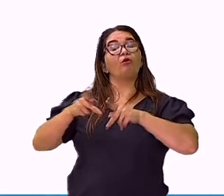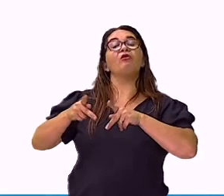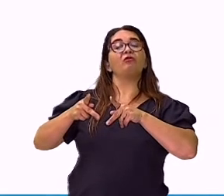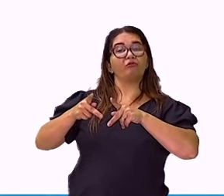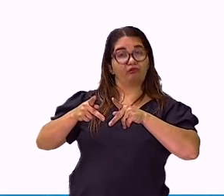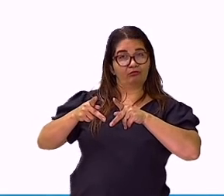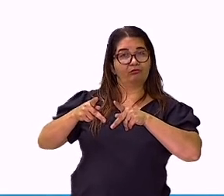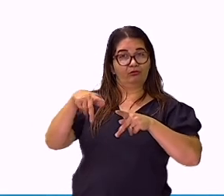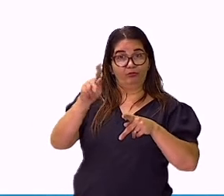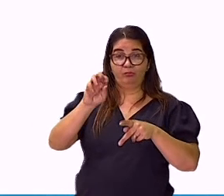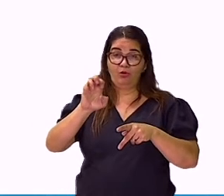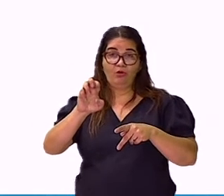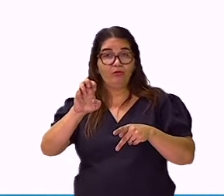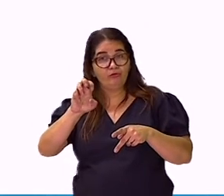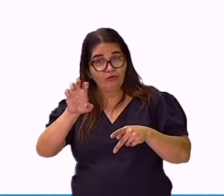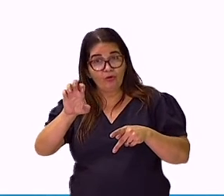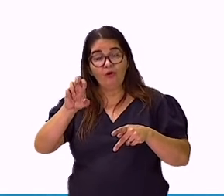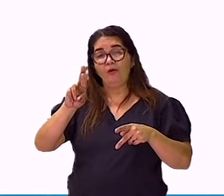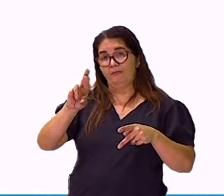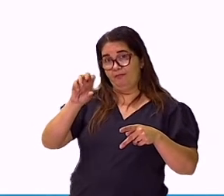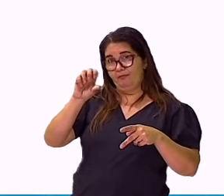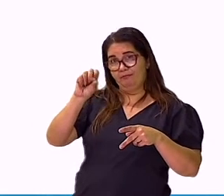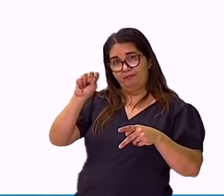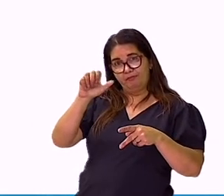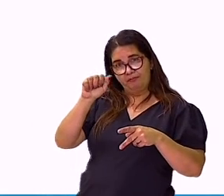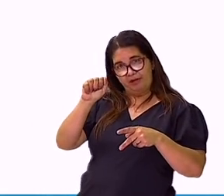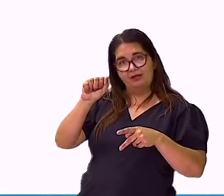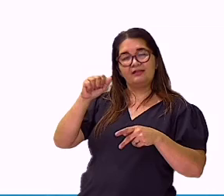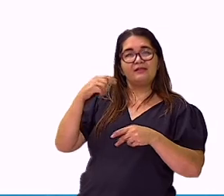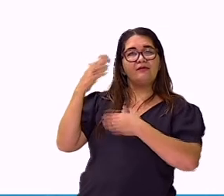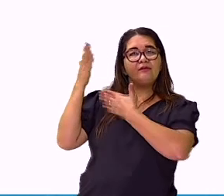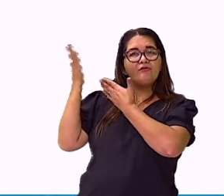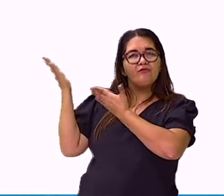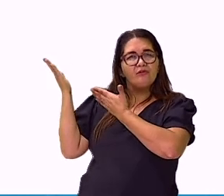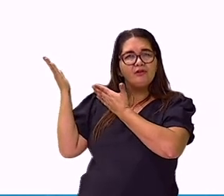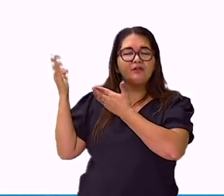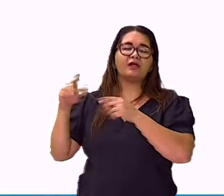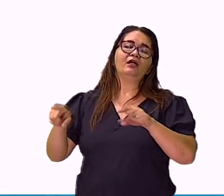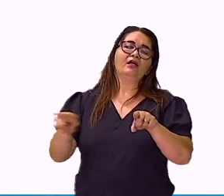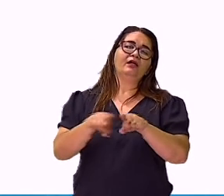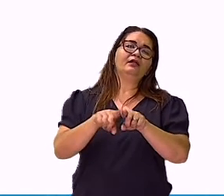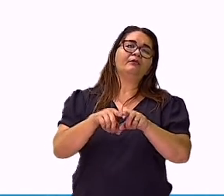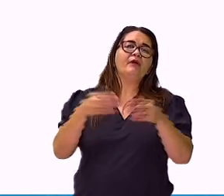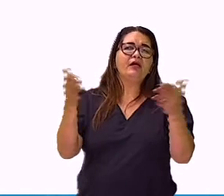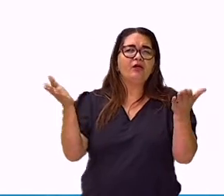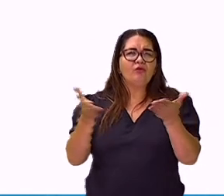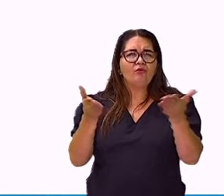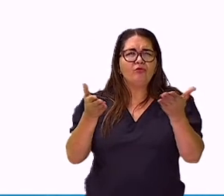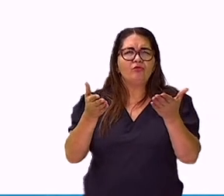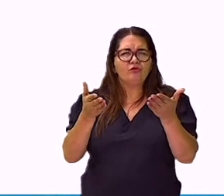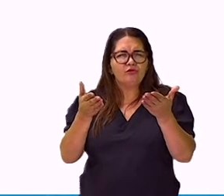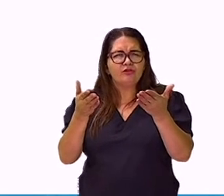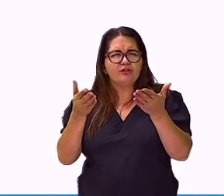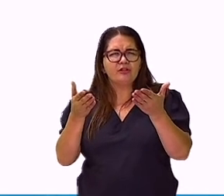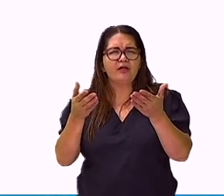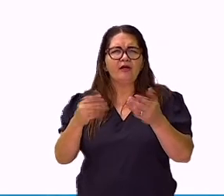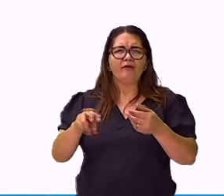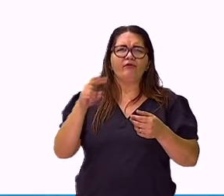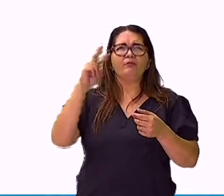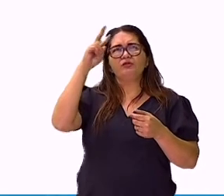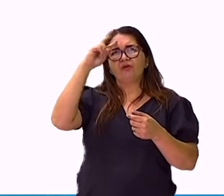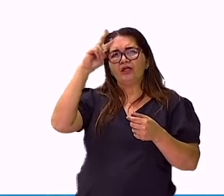Então, eles vão pegar, né, os criadores de livros, de desenhos, vão pegar lá na